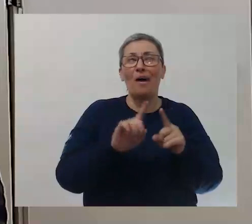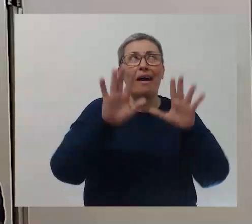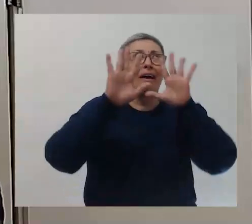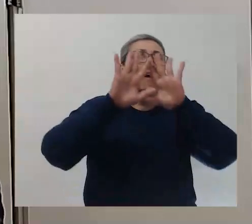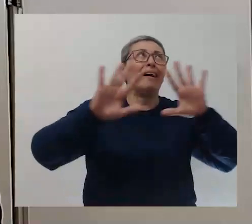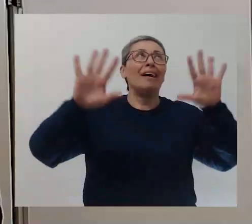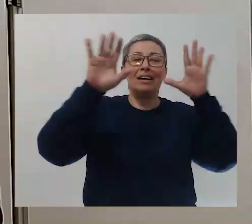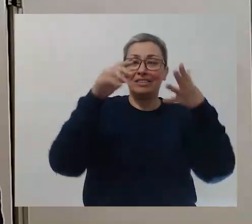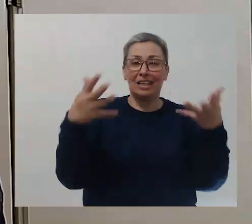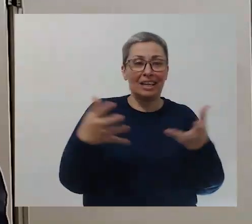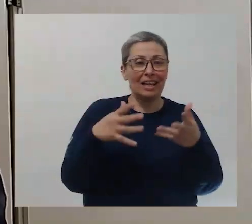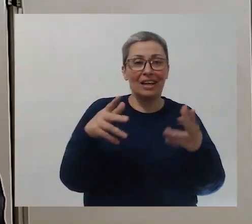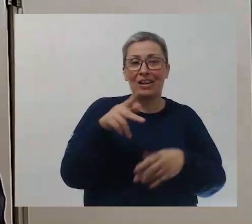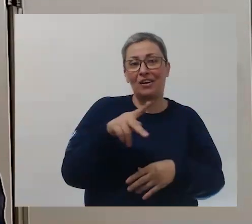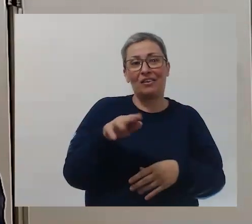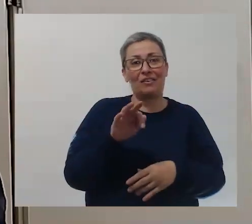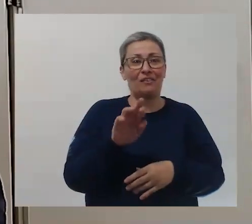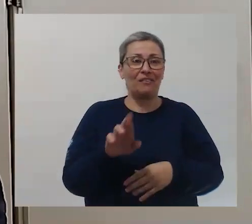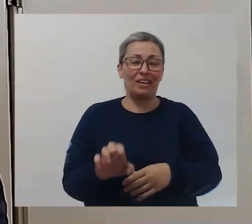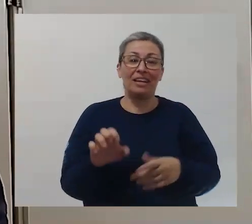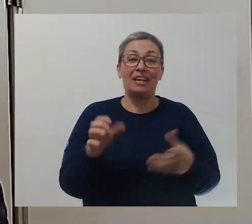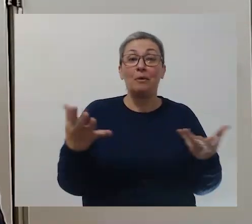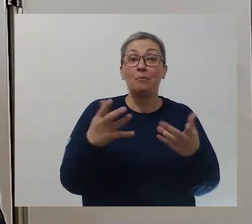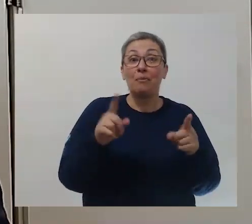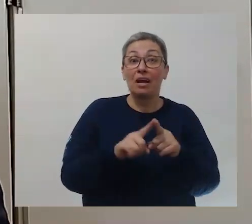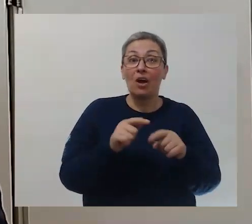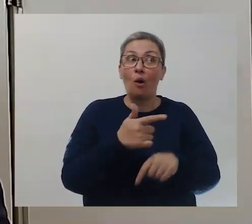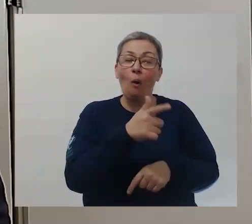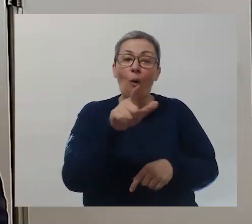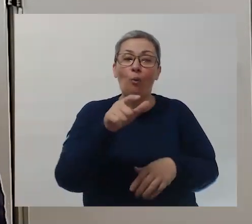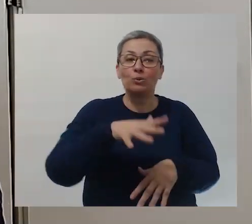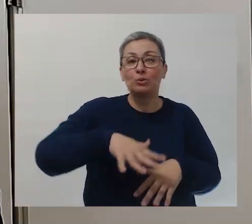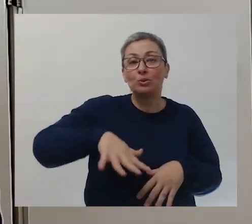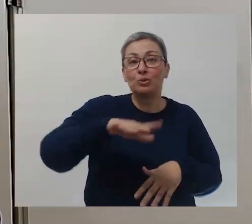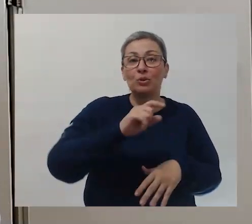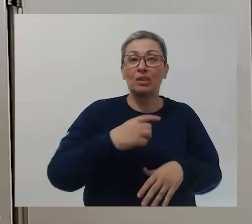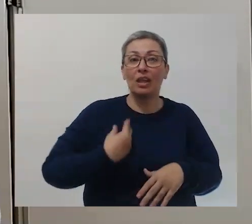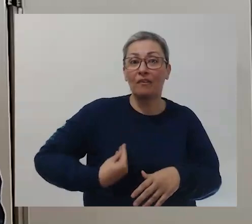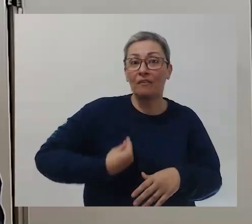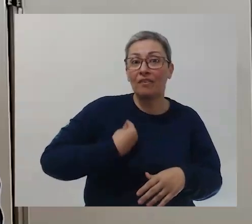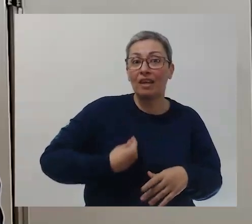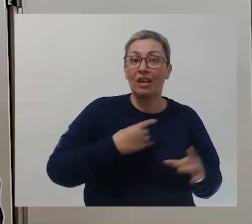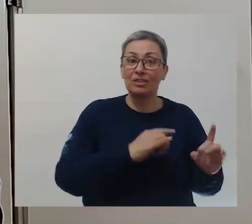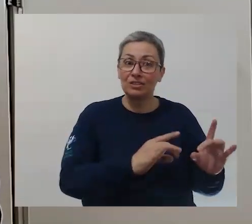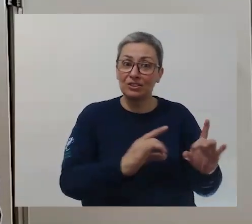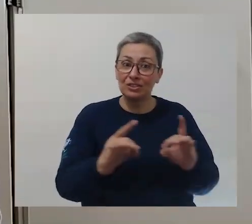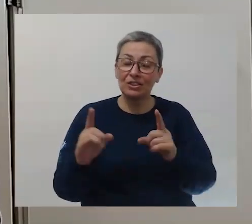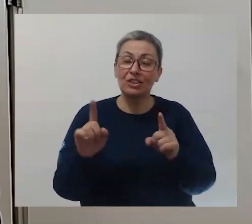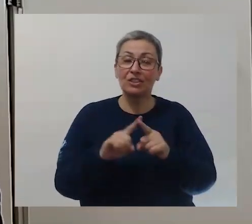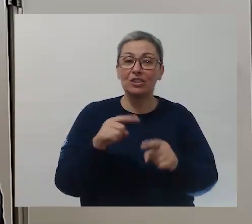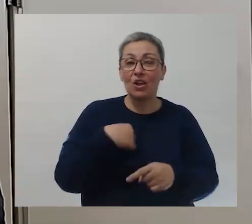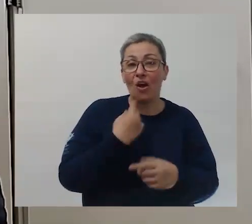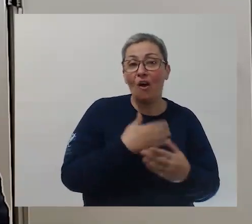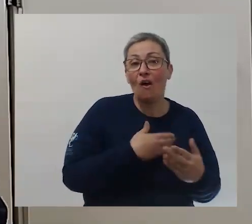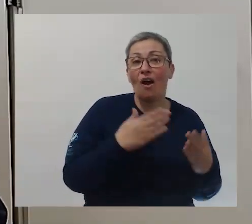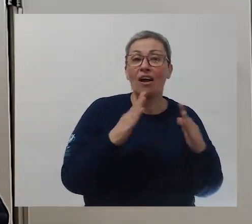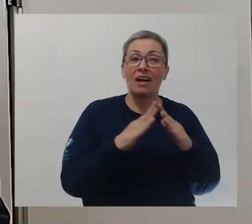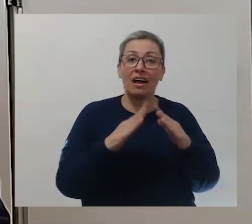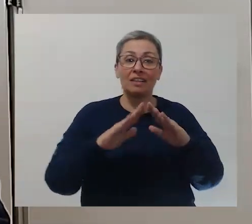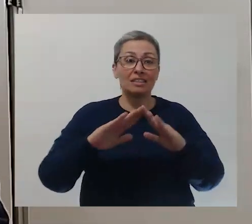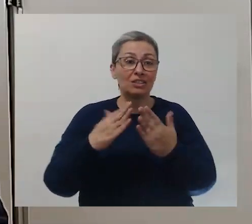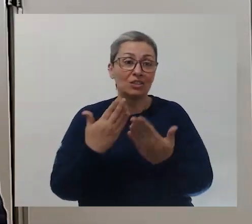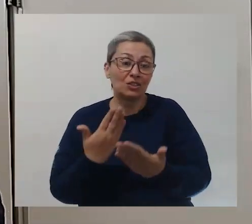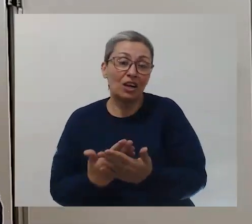Não desse Space agora, Teacher Fê, mas de outros espaços, esses em que vivemos diariamente. Nossa home,